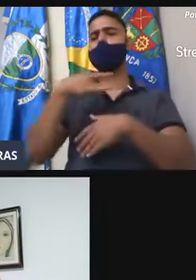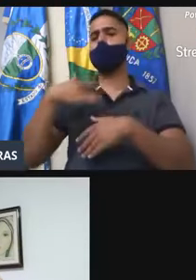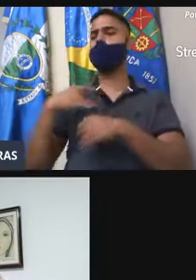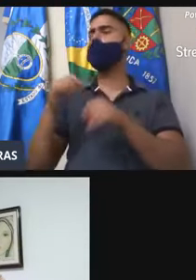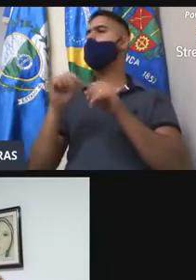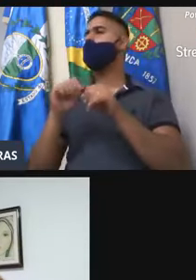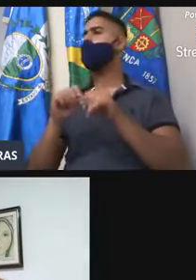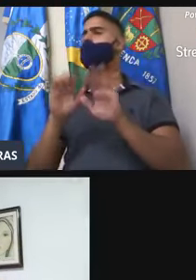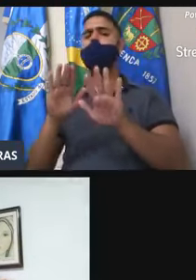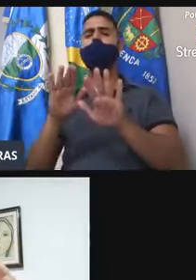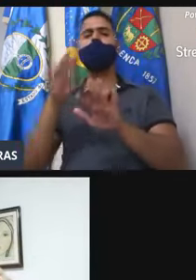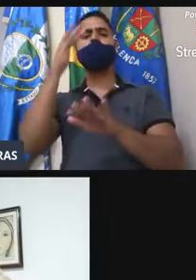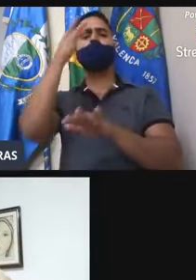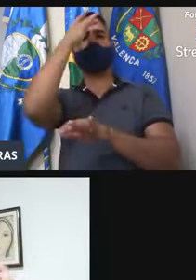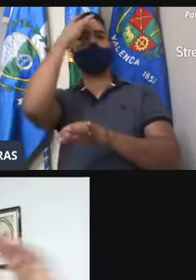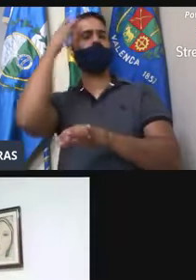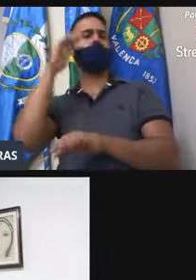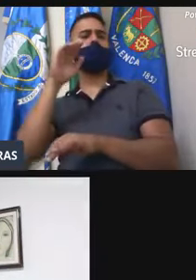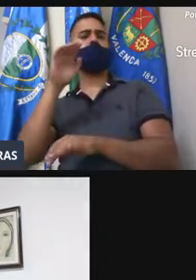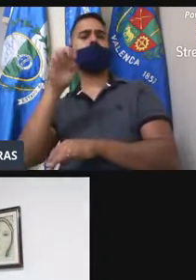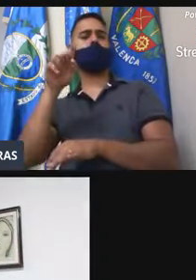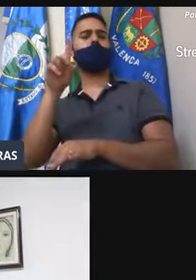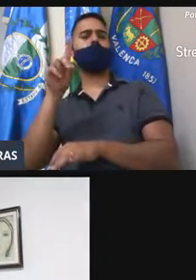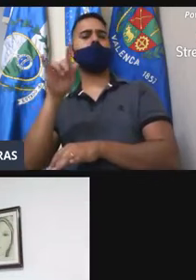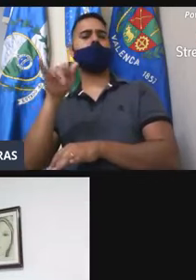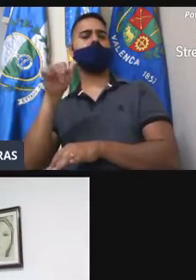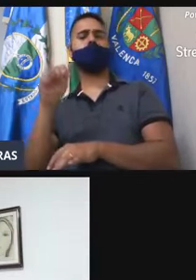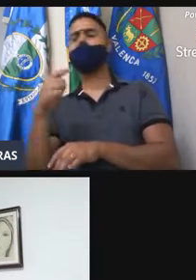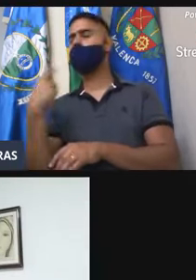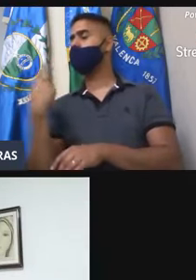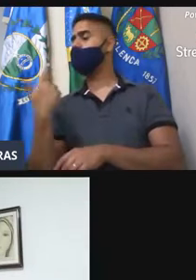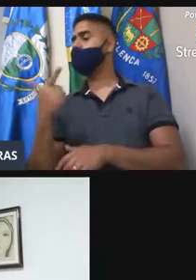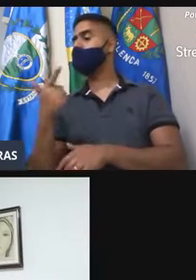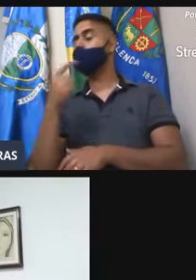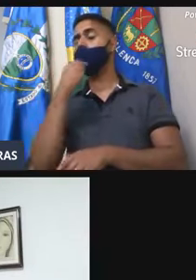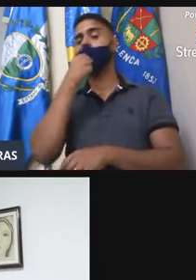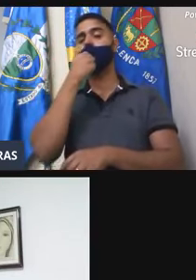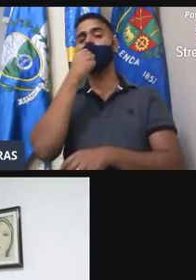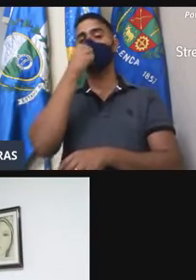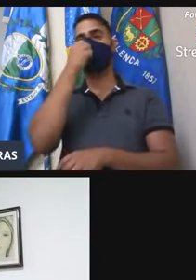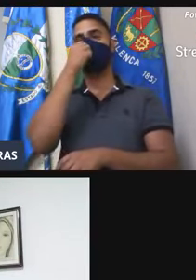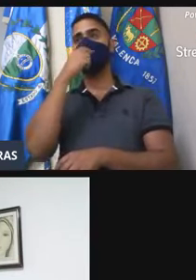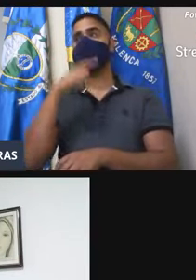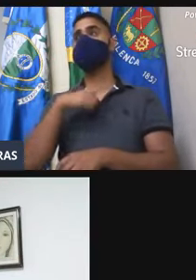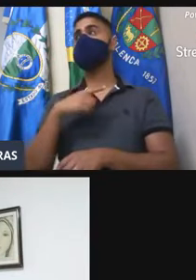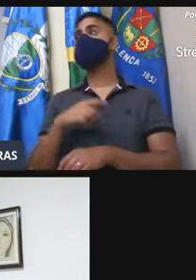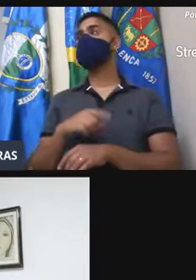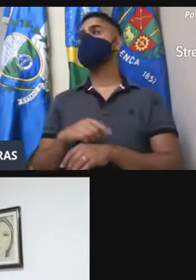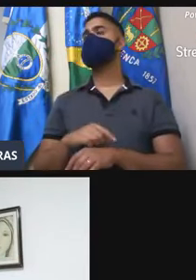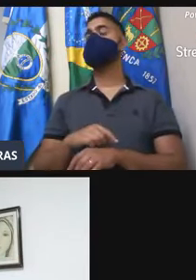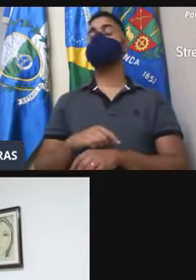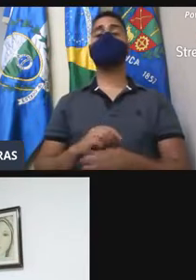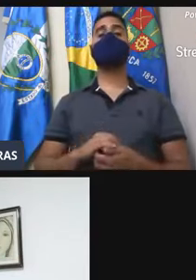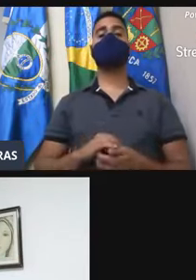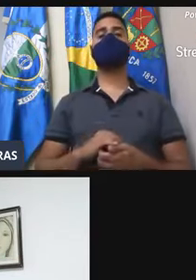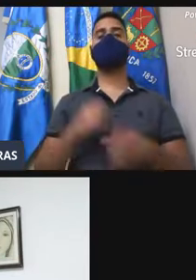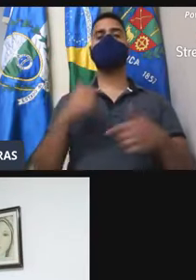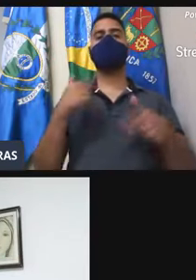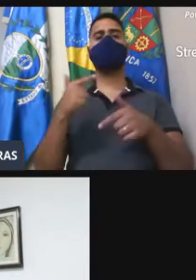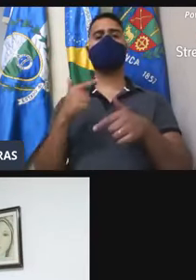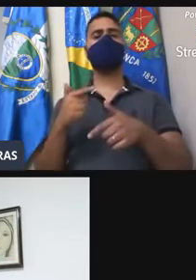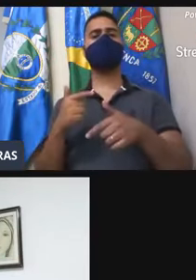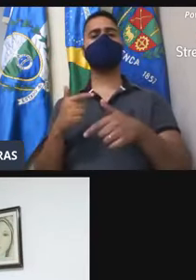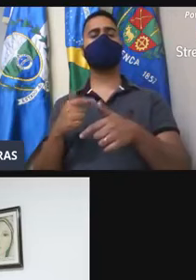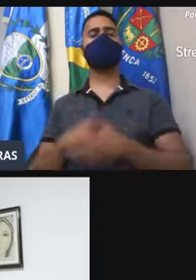feito, mas os agentes de endemia não. E os agentes de combate à endemia, eles acabam tendo uma ação extremamente